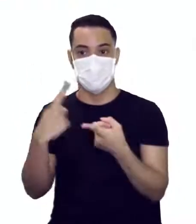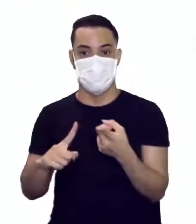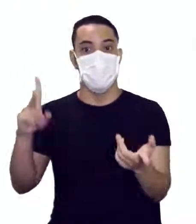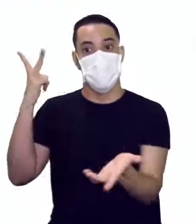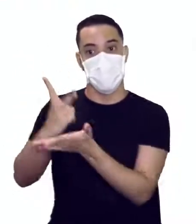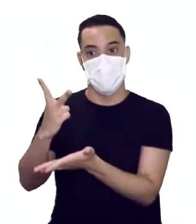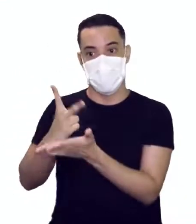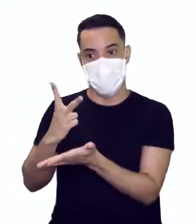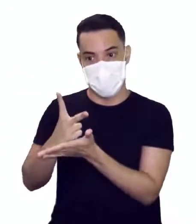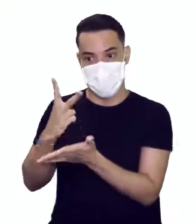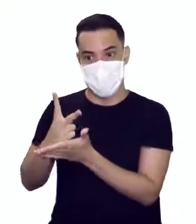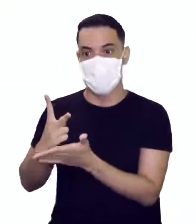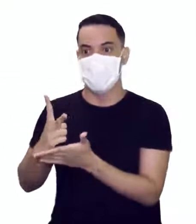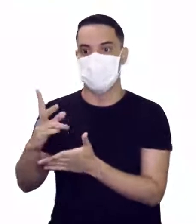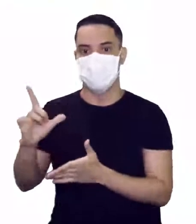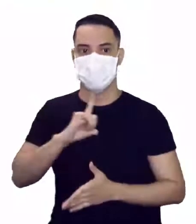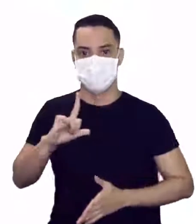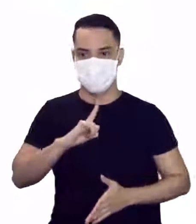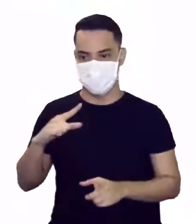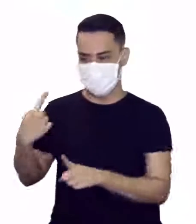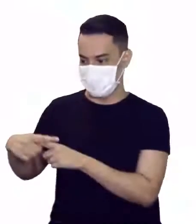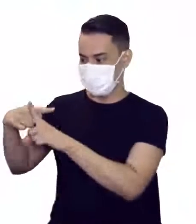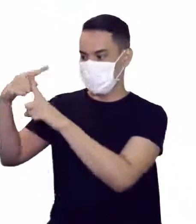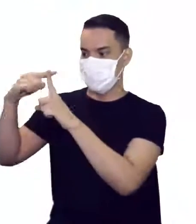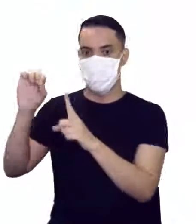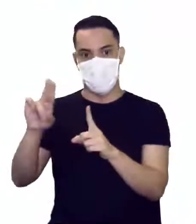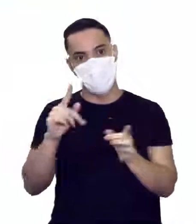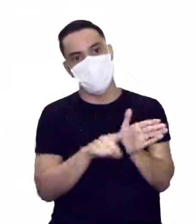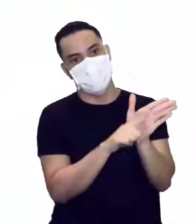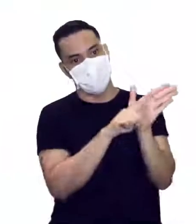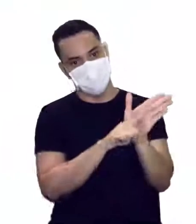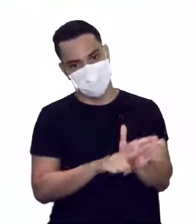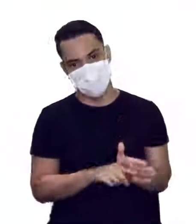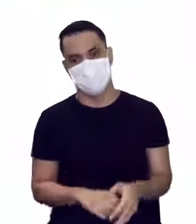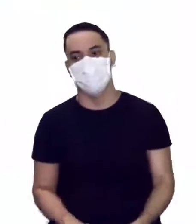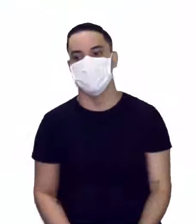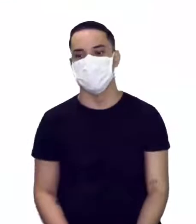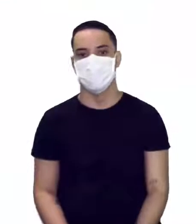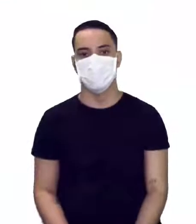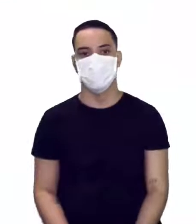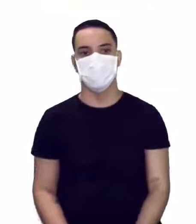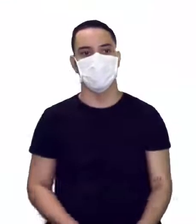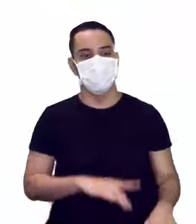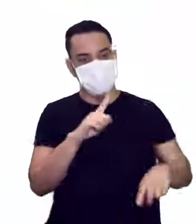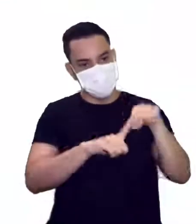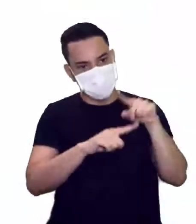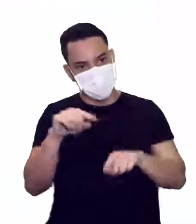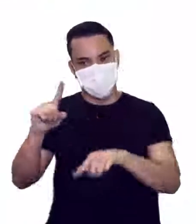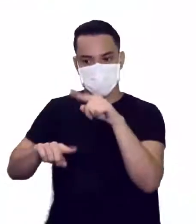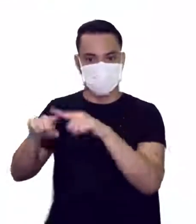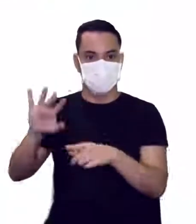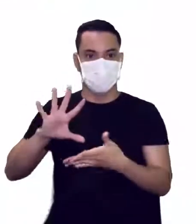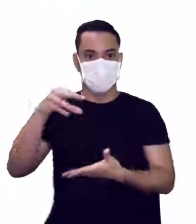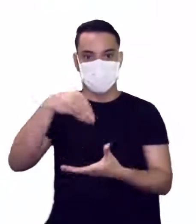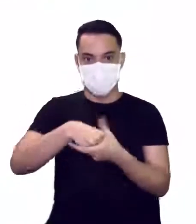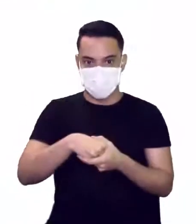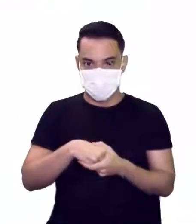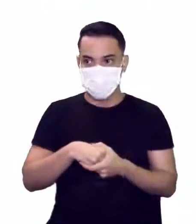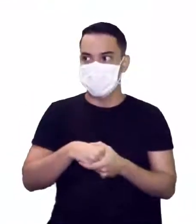mesmo sinal para ter essa repulsão, tá? Pessoal, quando os corpos envolvidos na eletrização